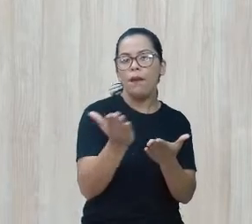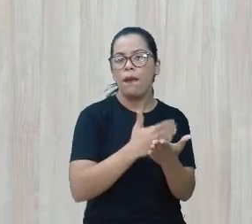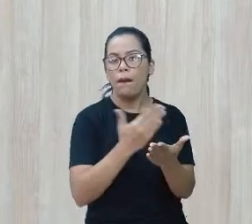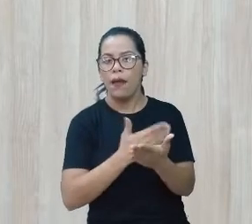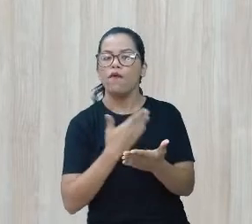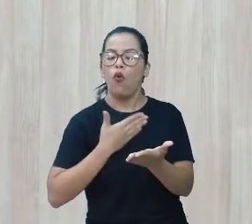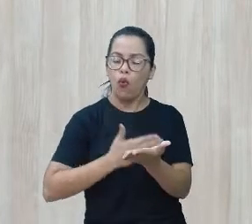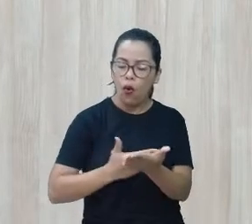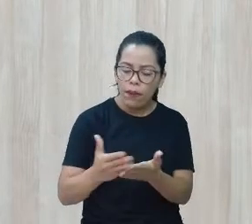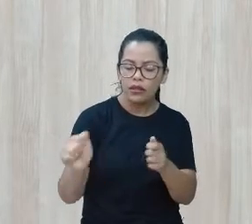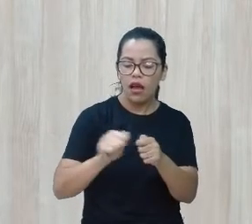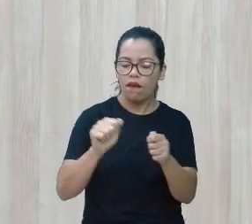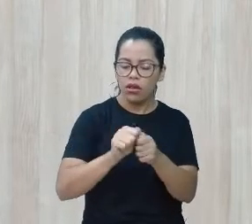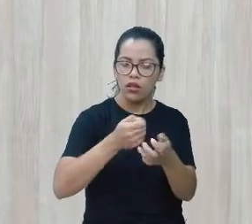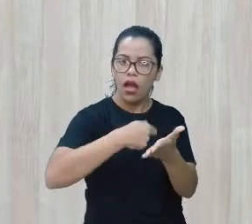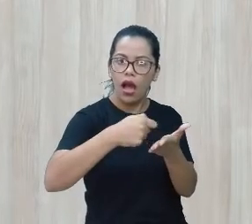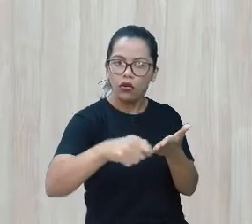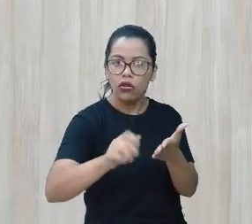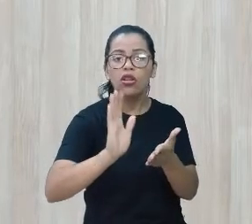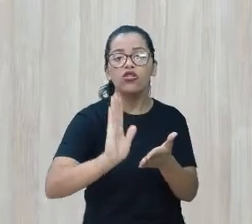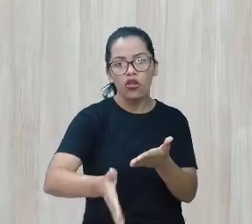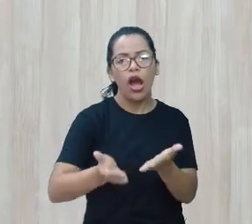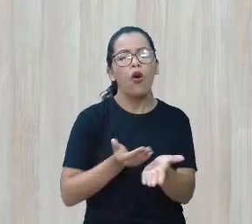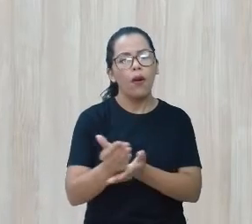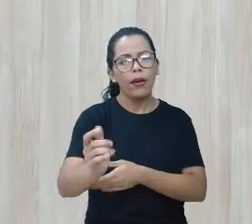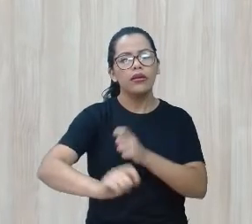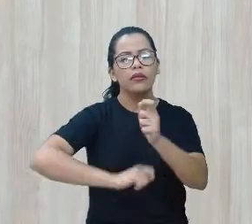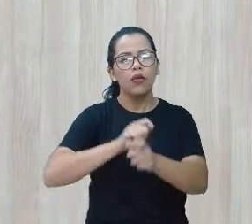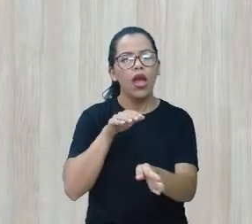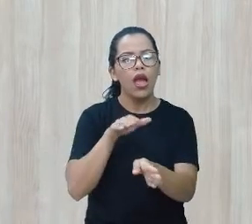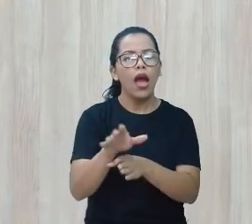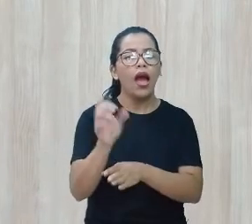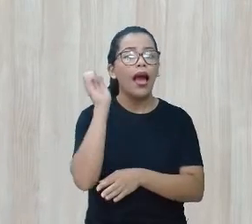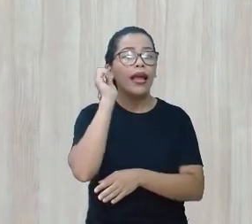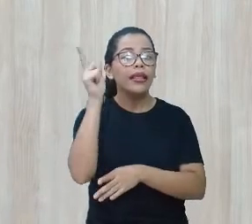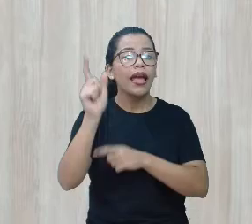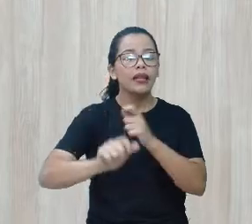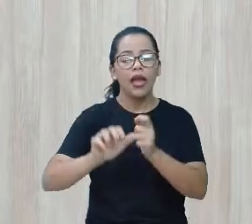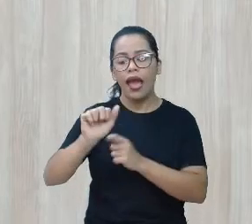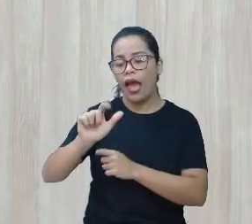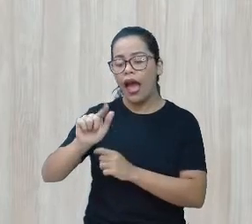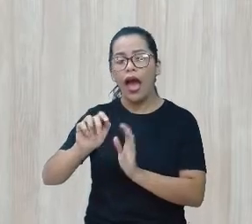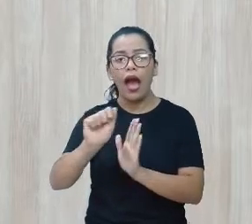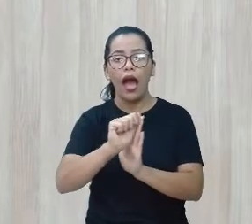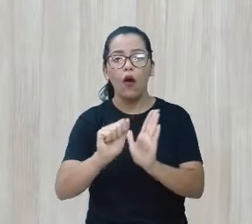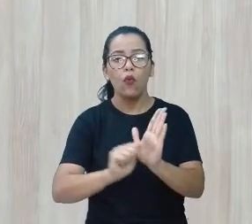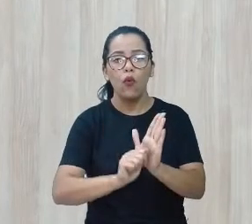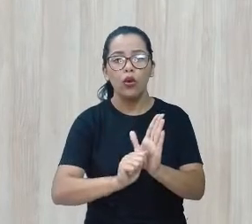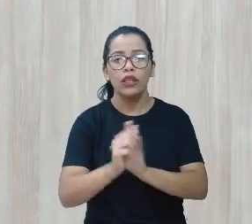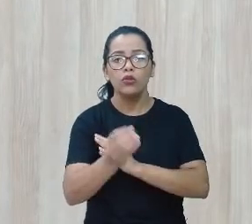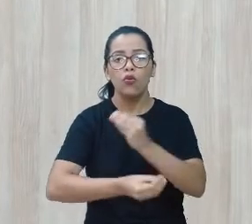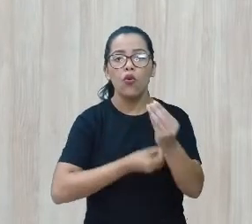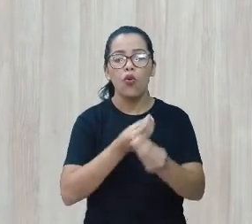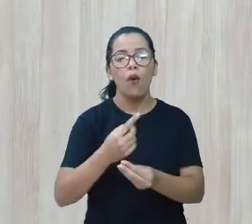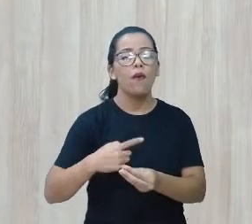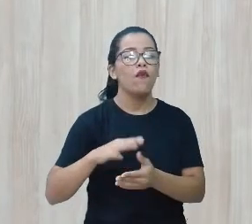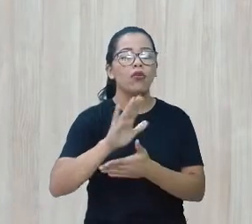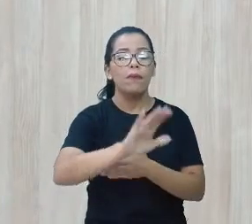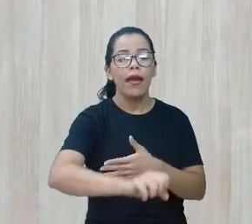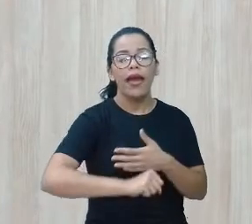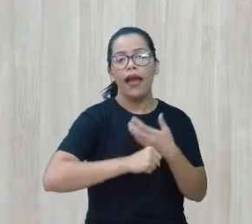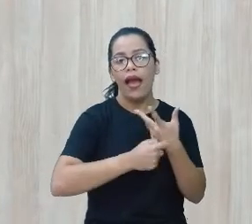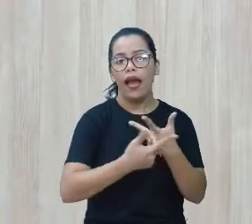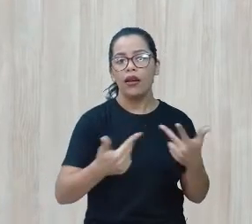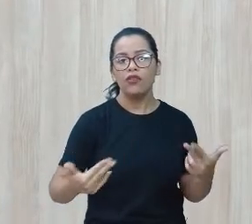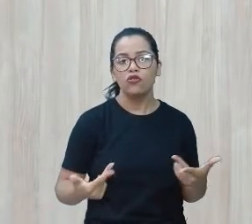e aí vou começar a fazer essas anotações, já começa a ser a ideia de um algoritmo. Como é que eu vou tirar o caderno de dentro da bolsa? Quais